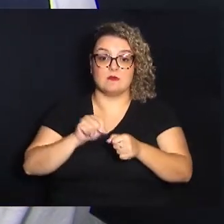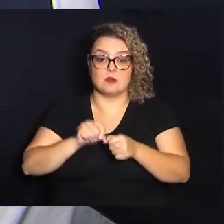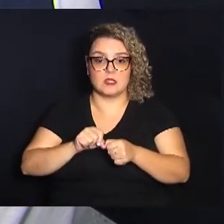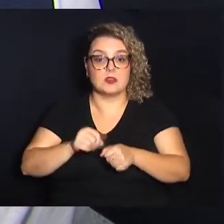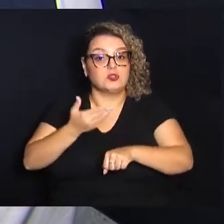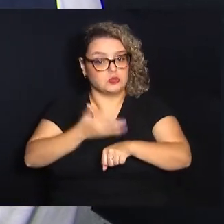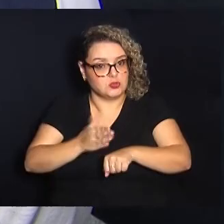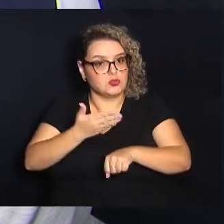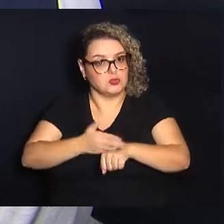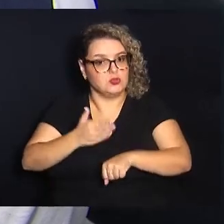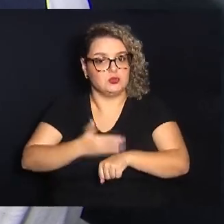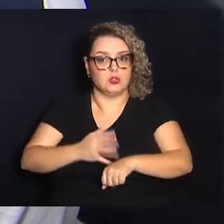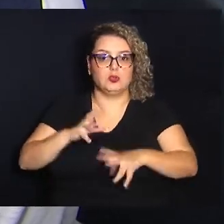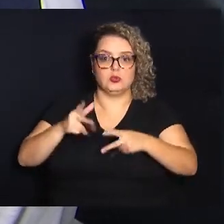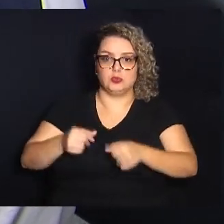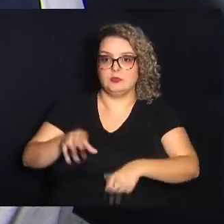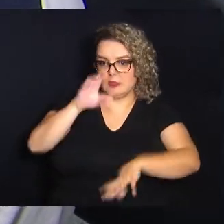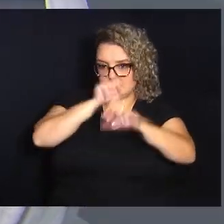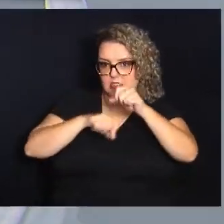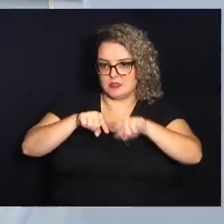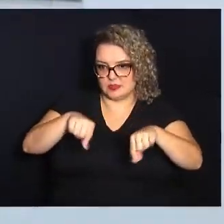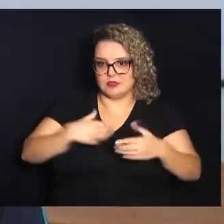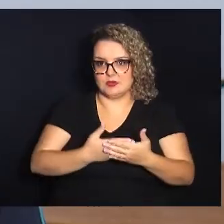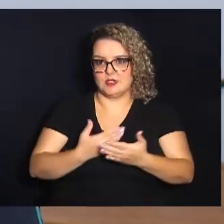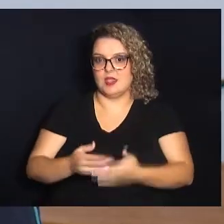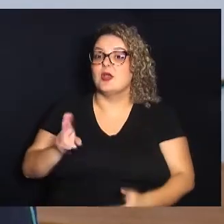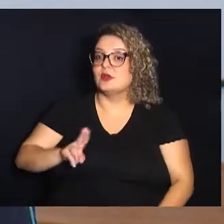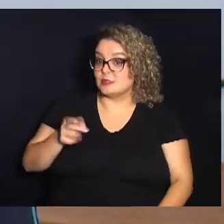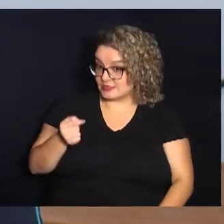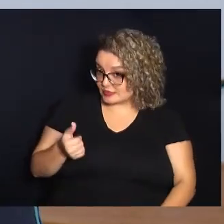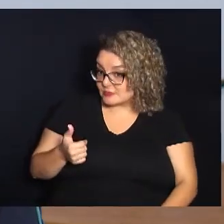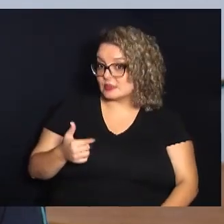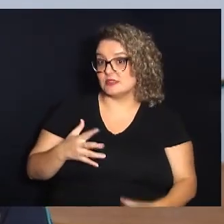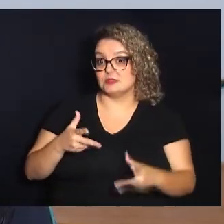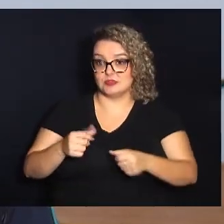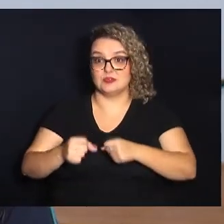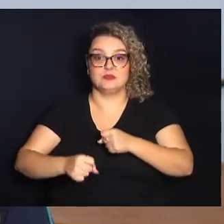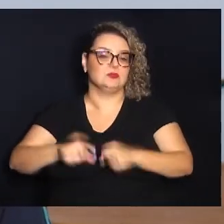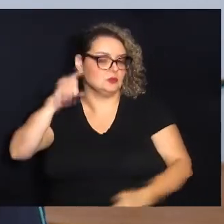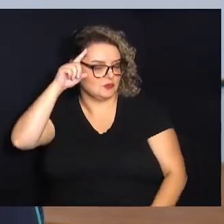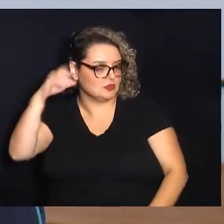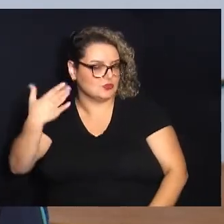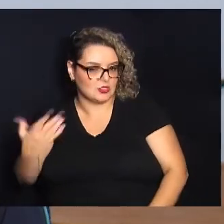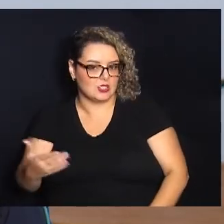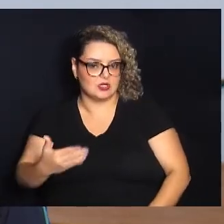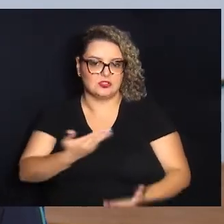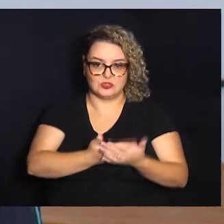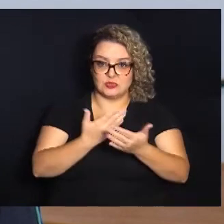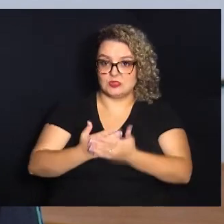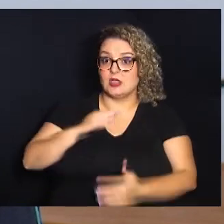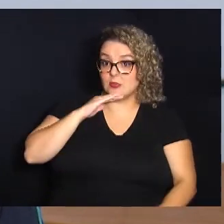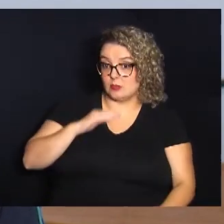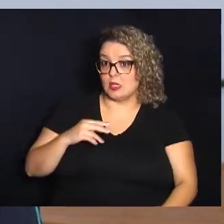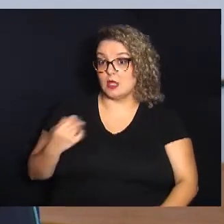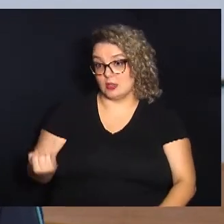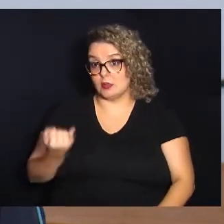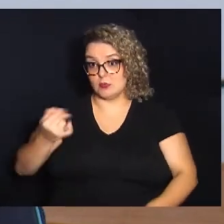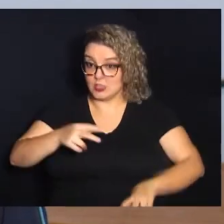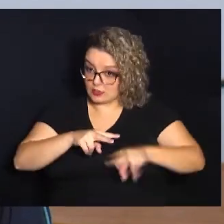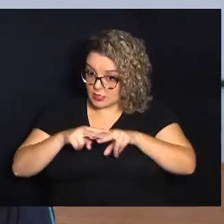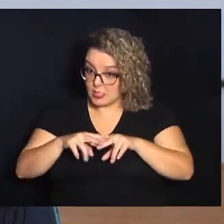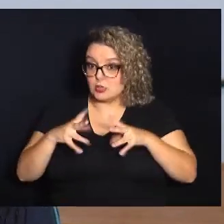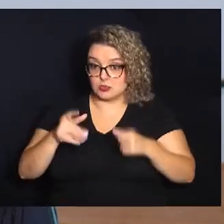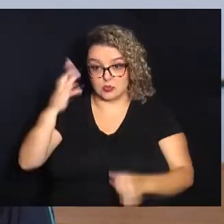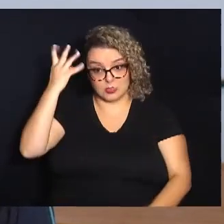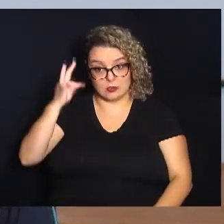que fazem você colocar na prática aquilo que foi dito na aula. Eu uso quase todo dia quando eu vou estudar à tarde, porque acho muito interessante revisar toda